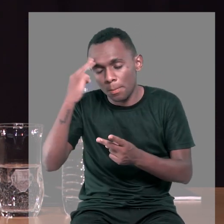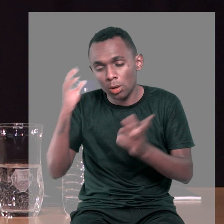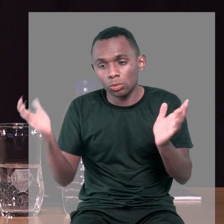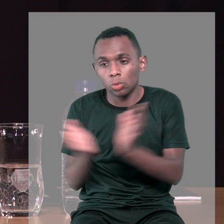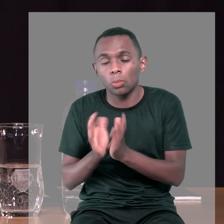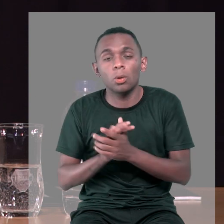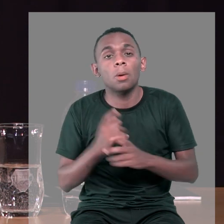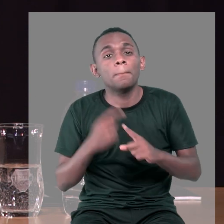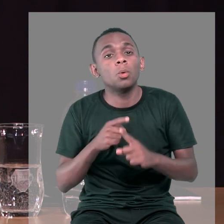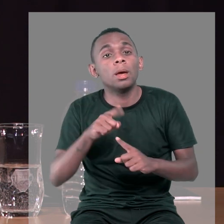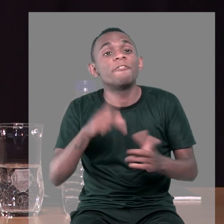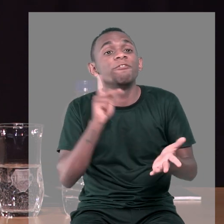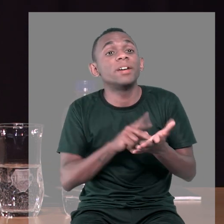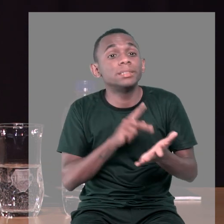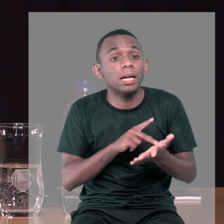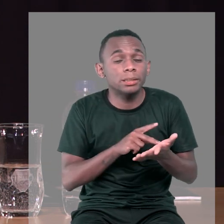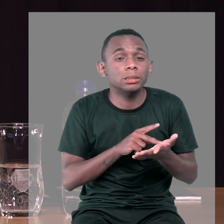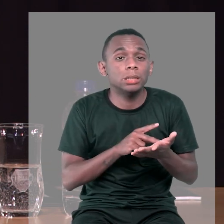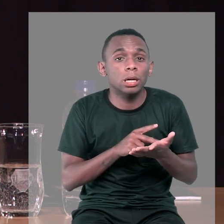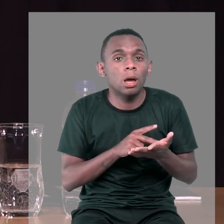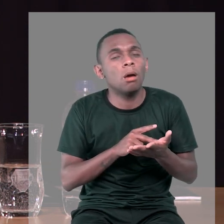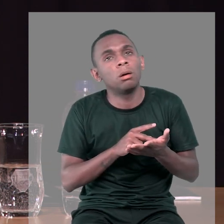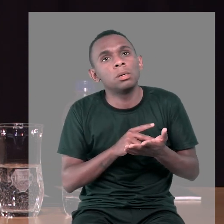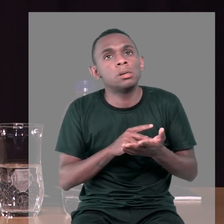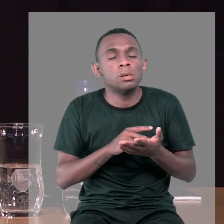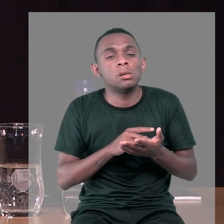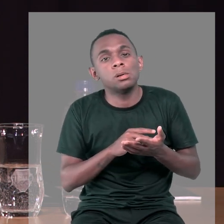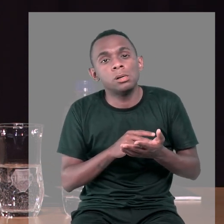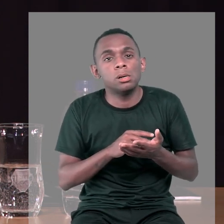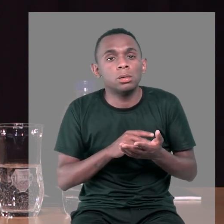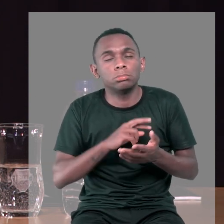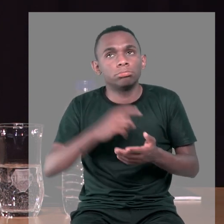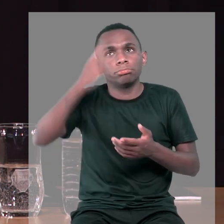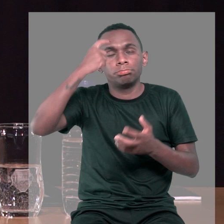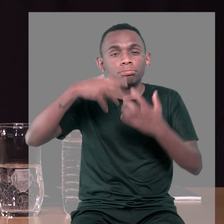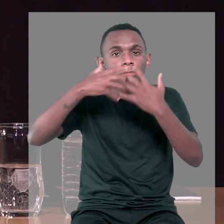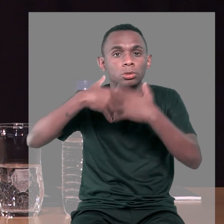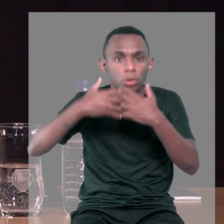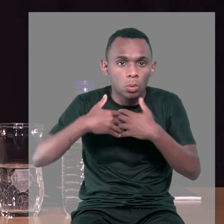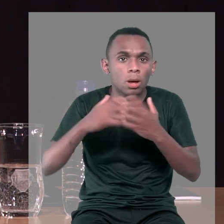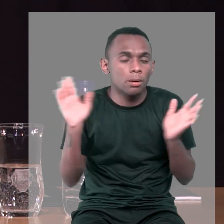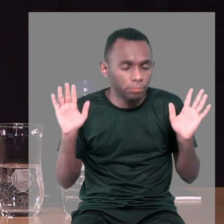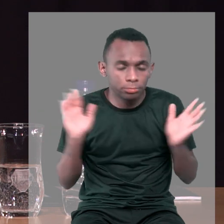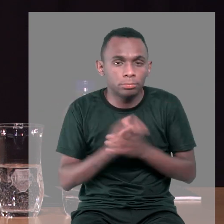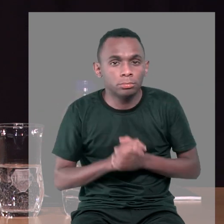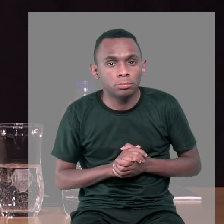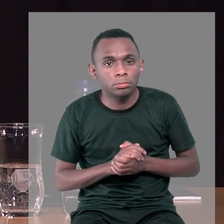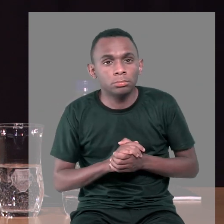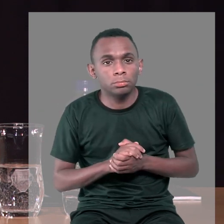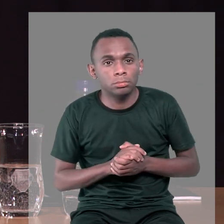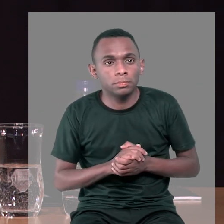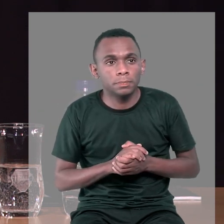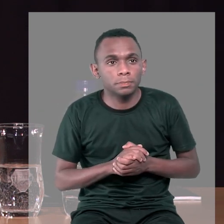de duas coisas. A verdade factual depende do testemunho, para ela ser